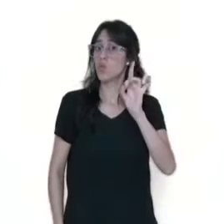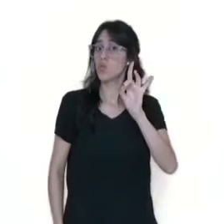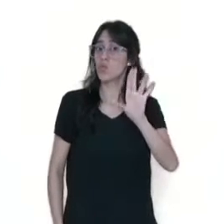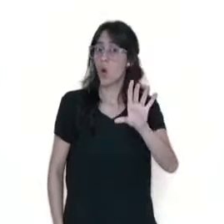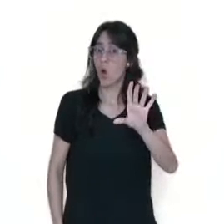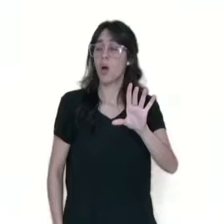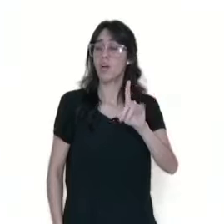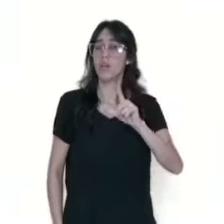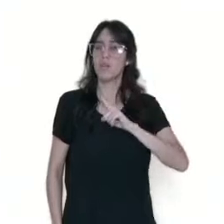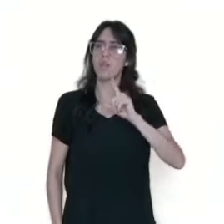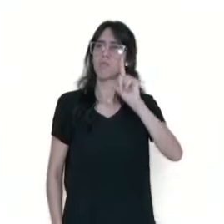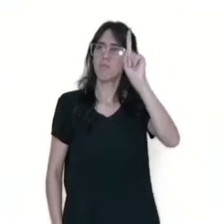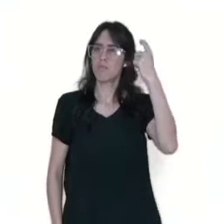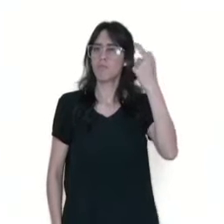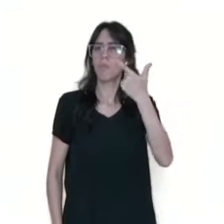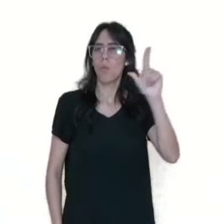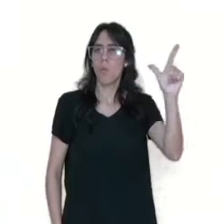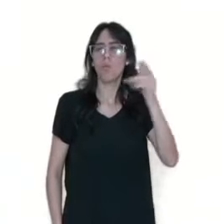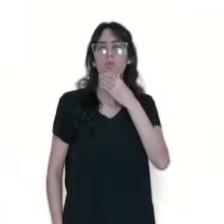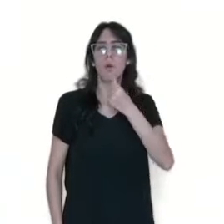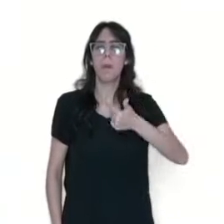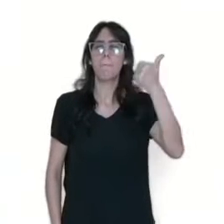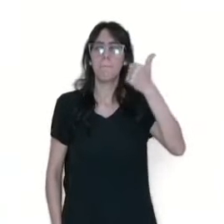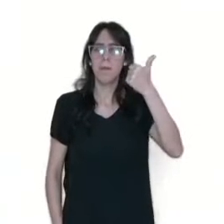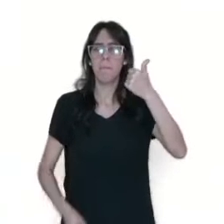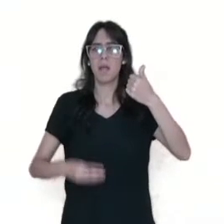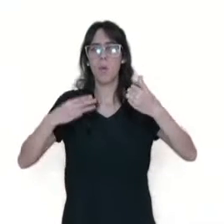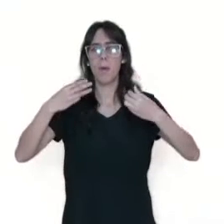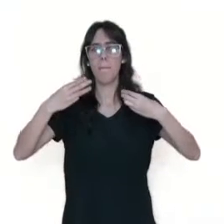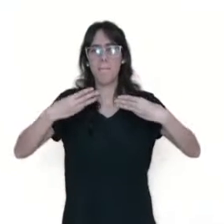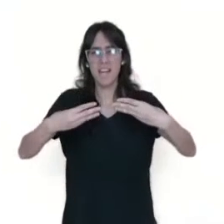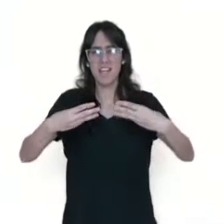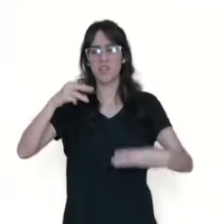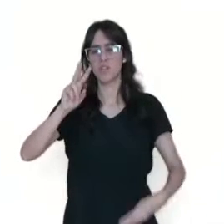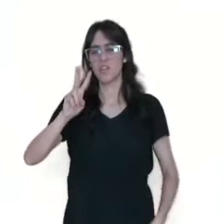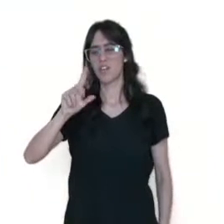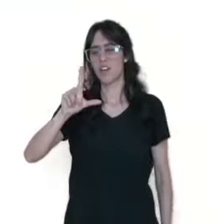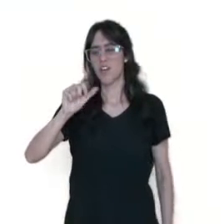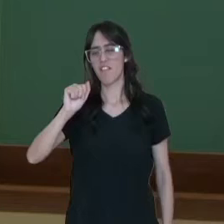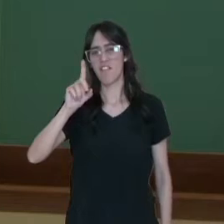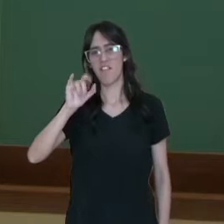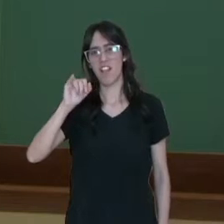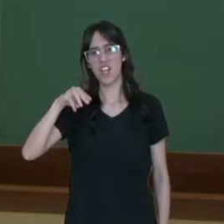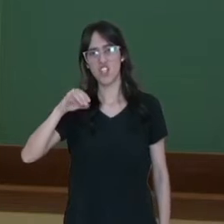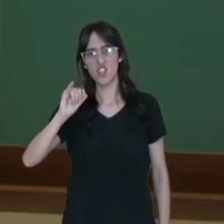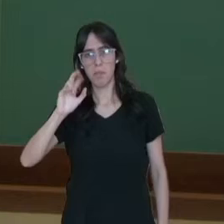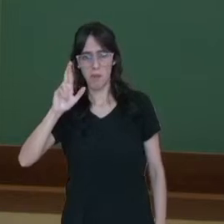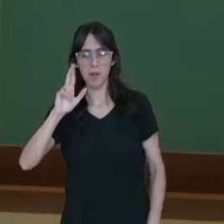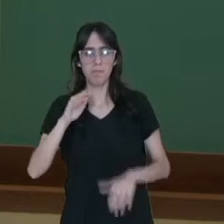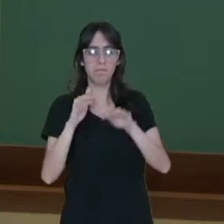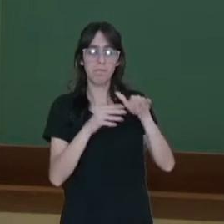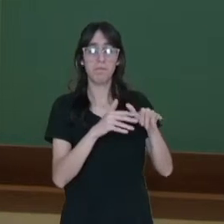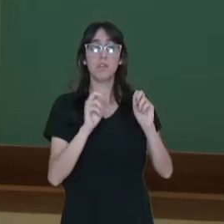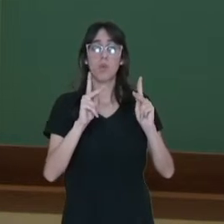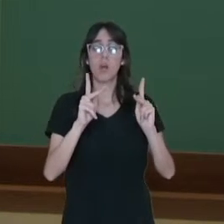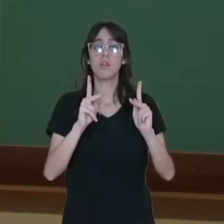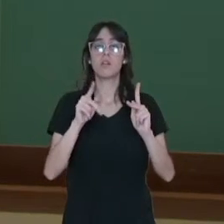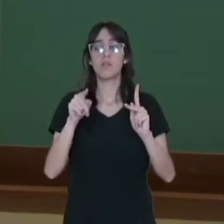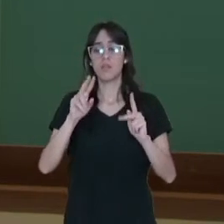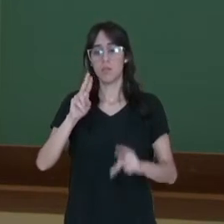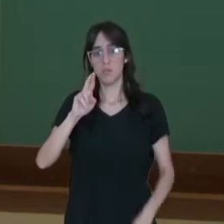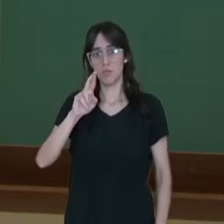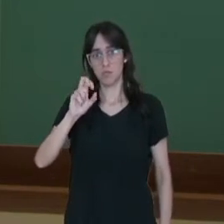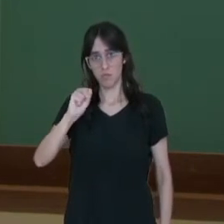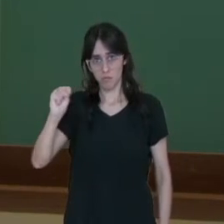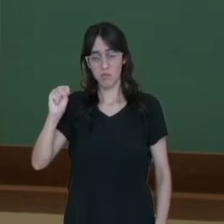aí do Vladimir Putin como primeiro-ministro, ele, o presidente, há mais tempo no cargo. 30 anos após o fim da União Soviética, a Rússia